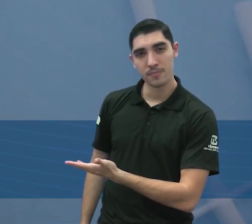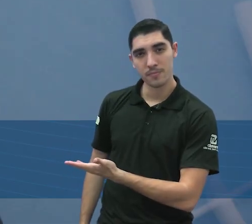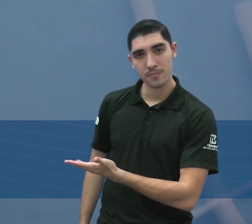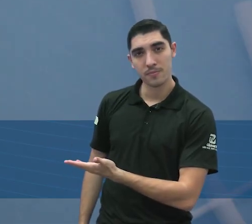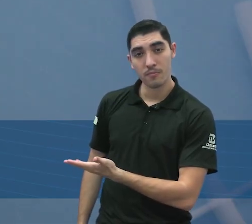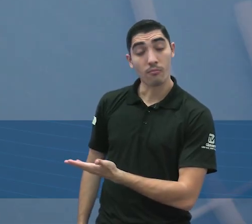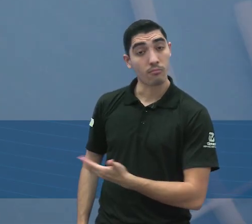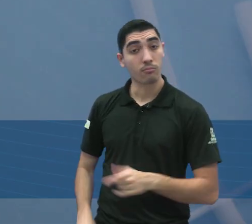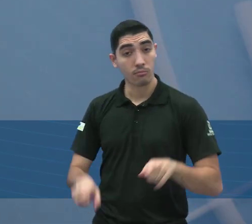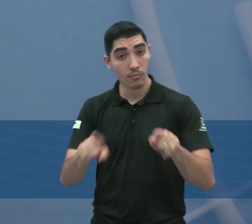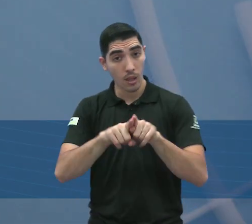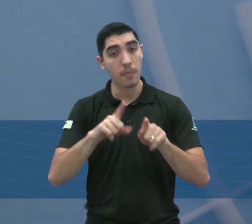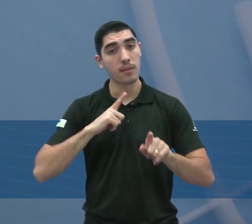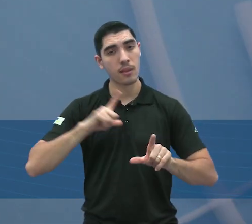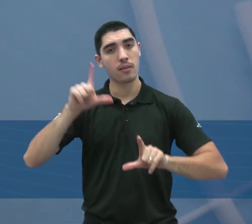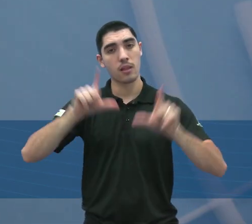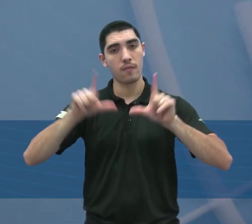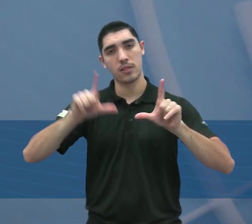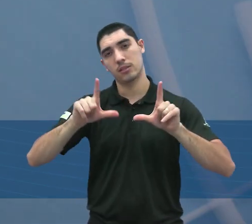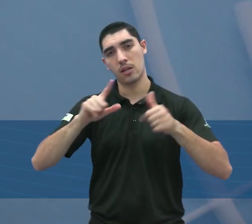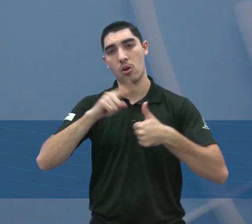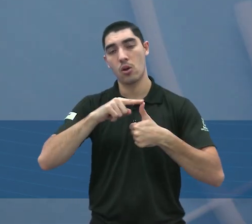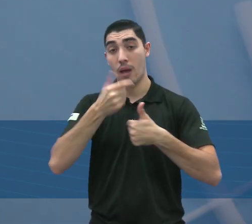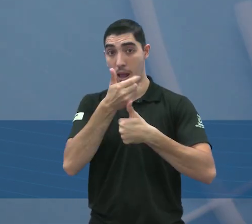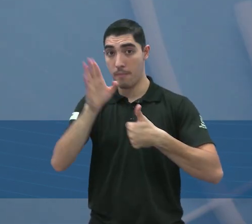youtube.com/tvcâmara-sjc e também pelos canais